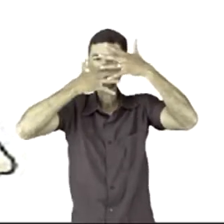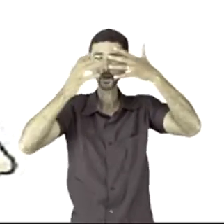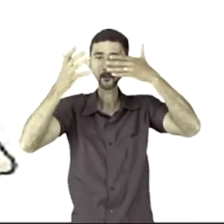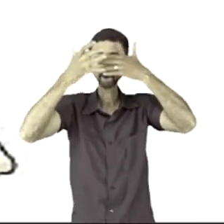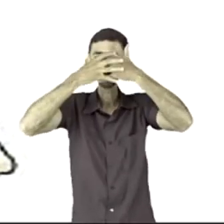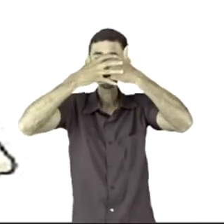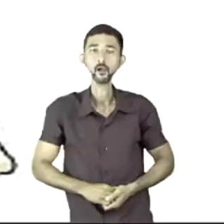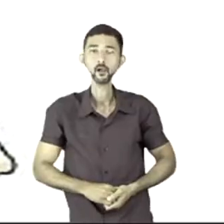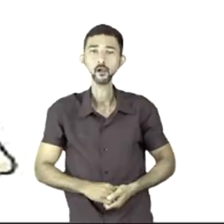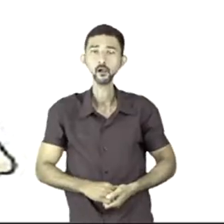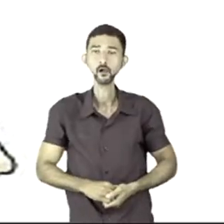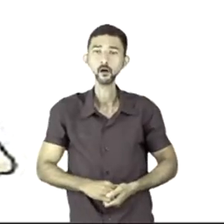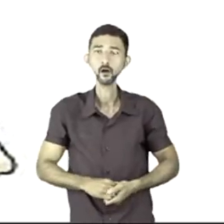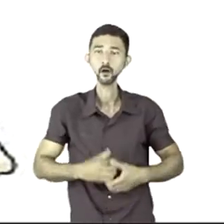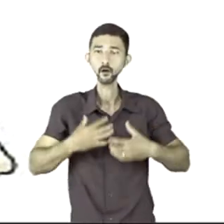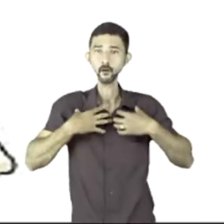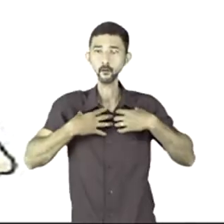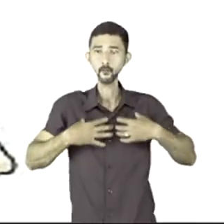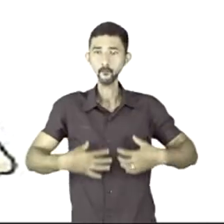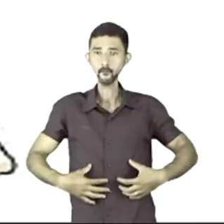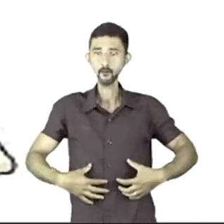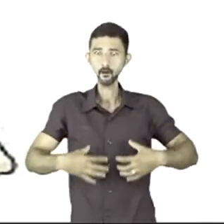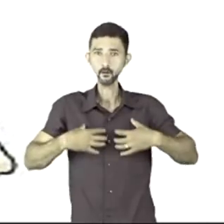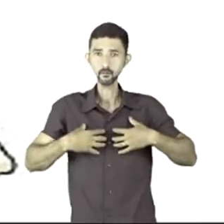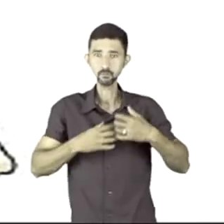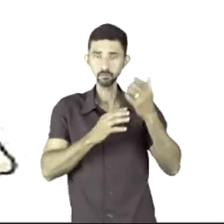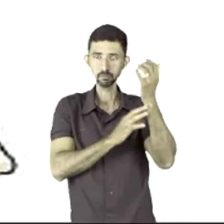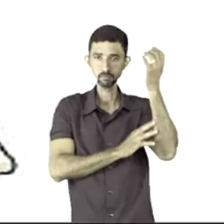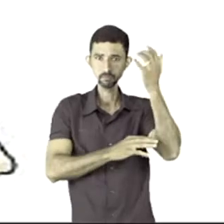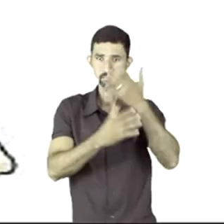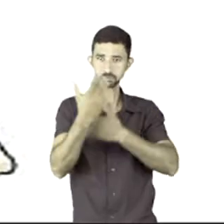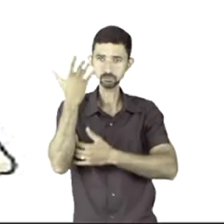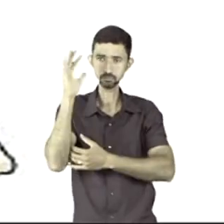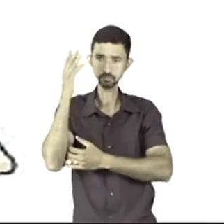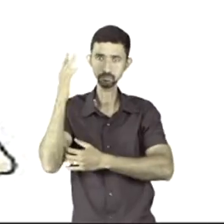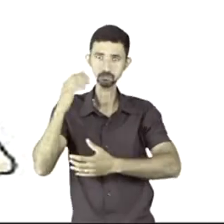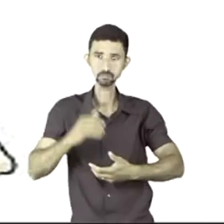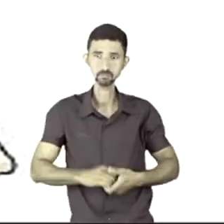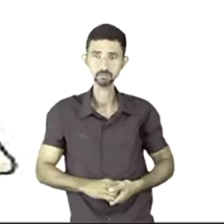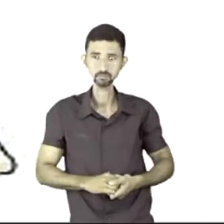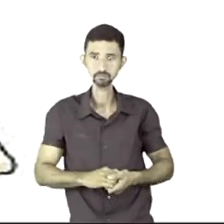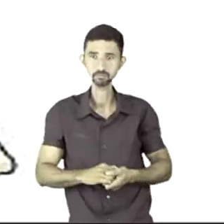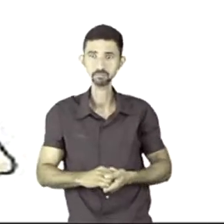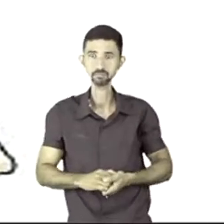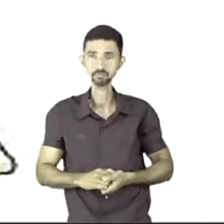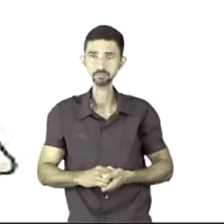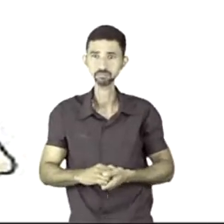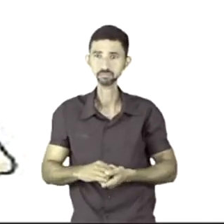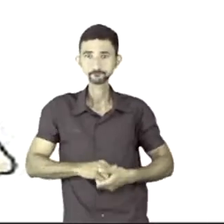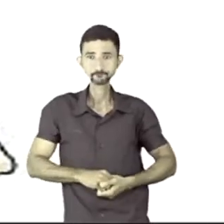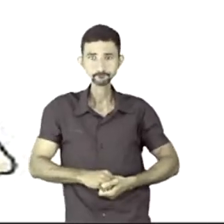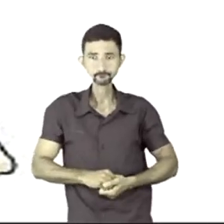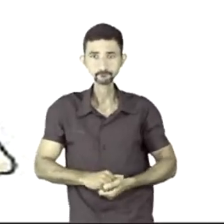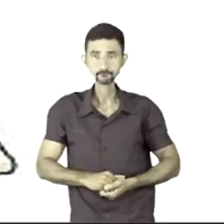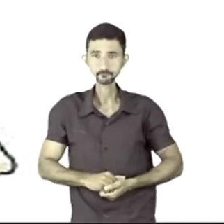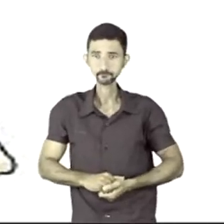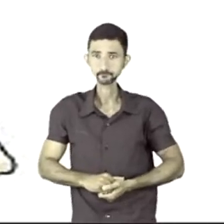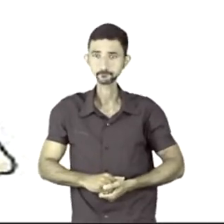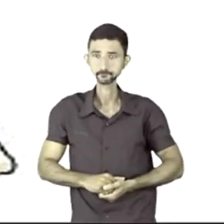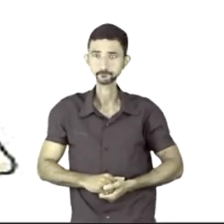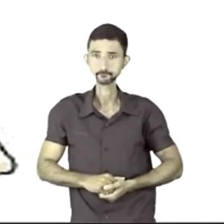proteger o rosto. O tronco e os braços são envolvidos por uma jaqueta